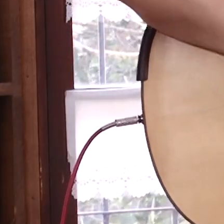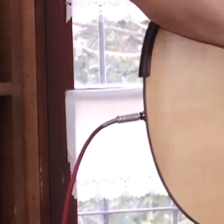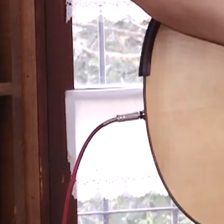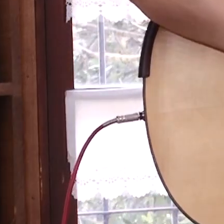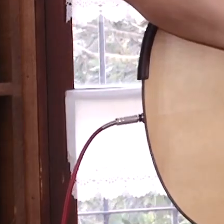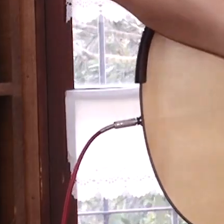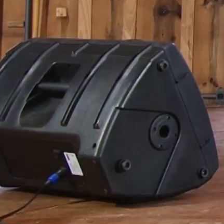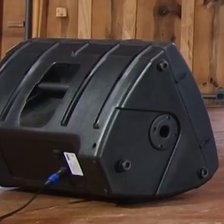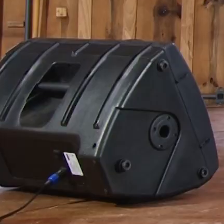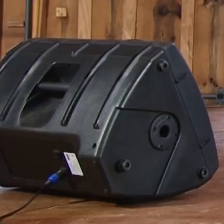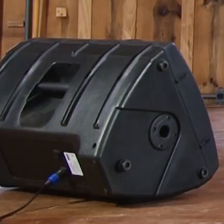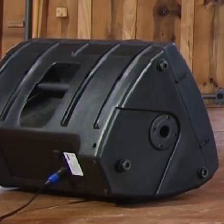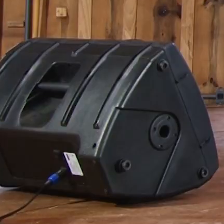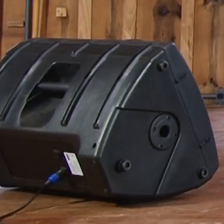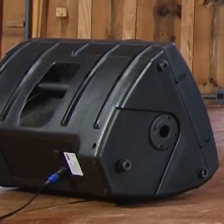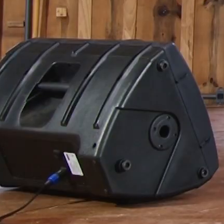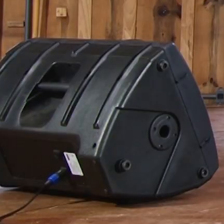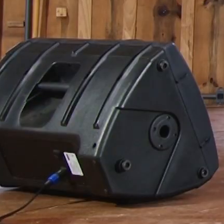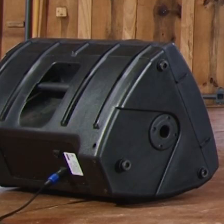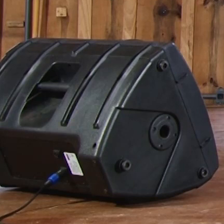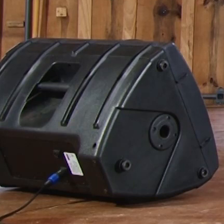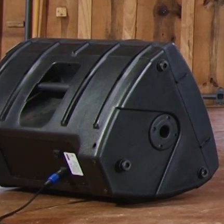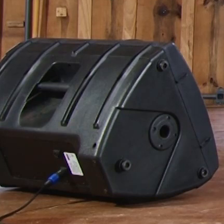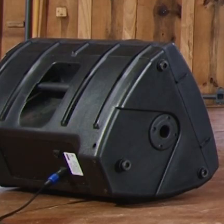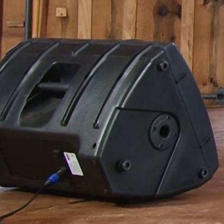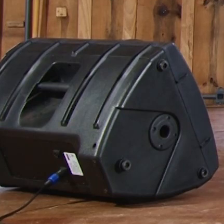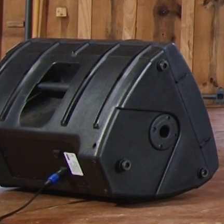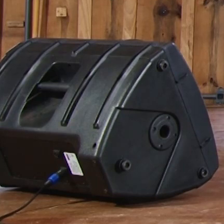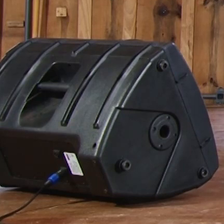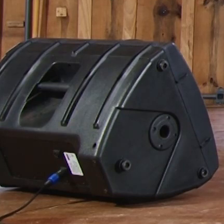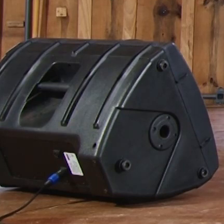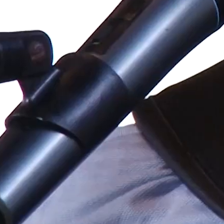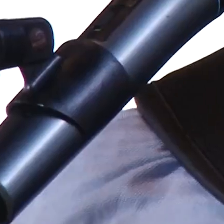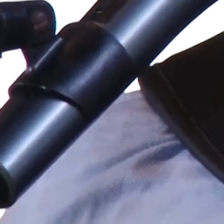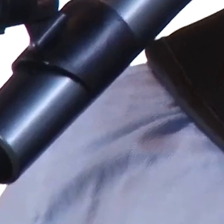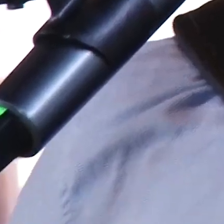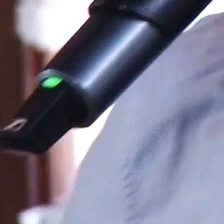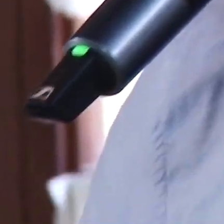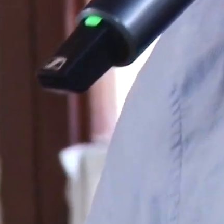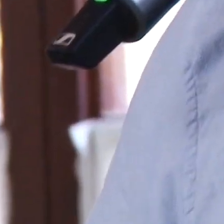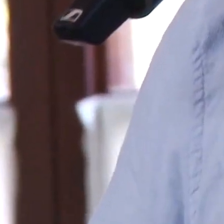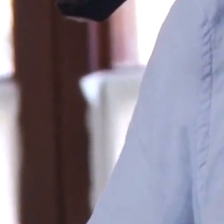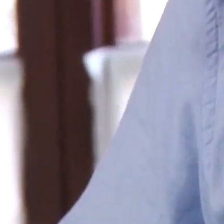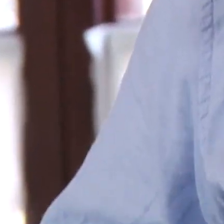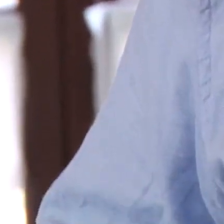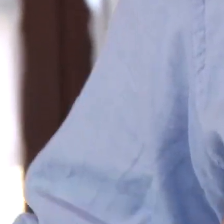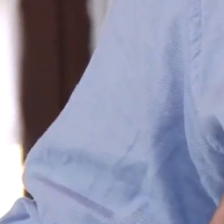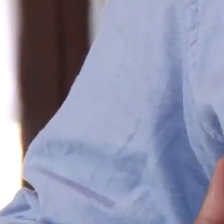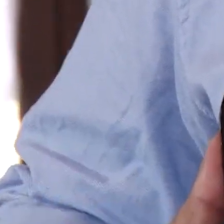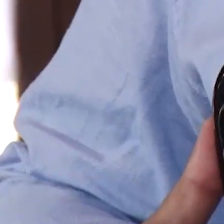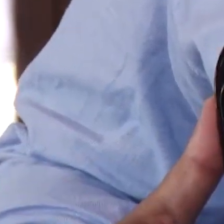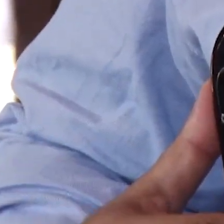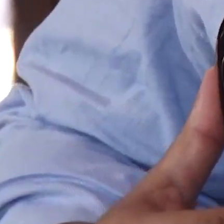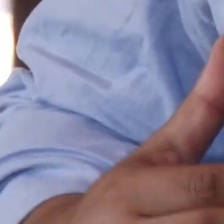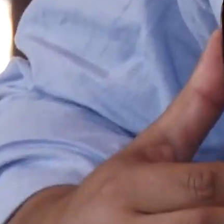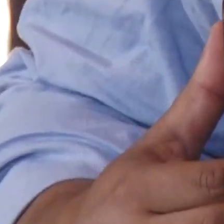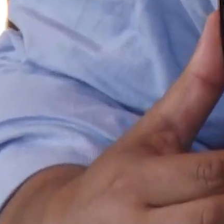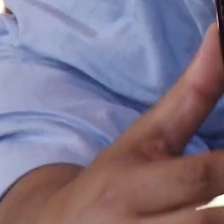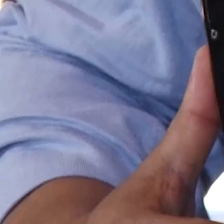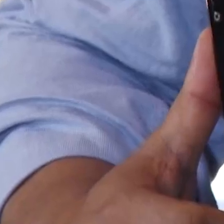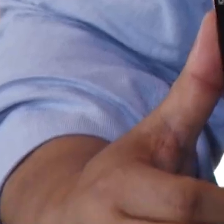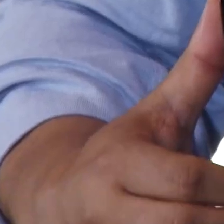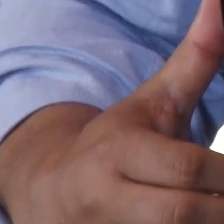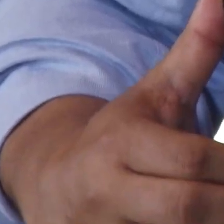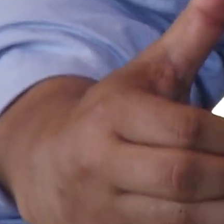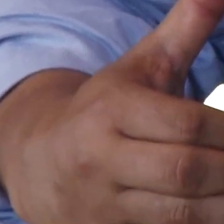responde, fazendo a gente sofrer. Sem rumo e quase cansado, cê sai sem